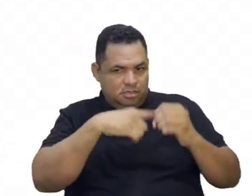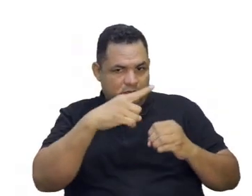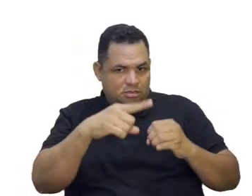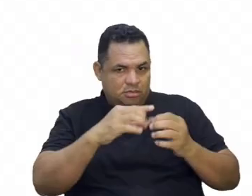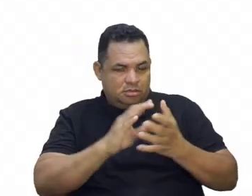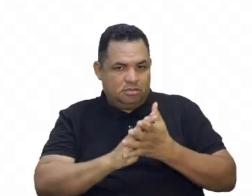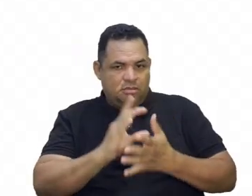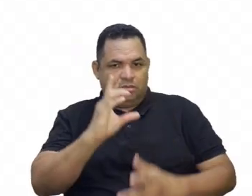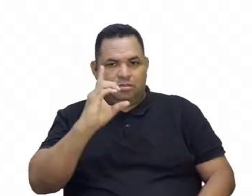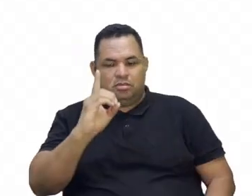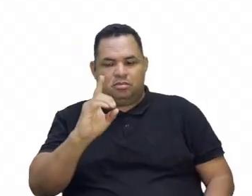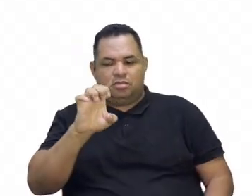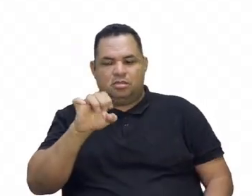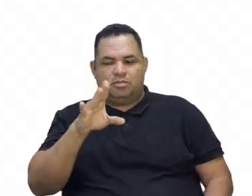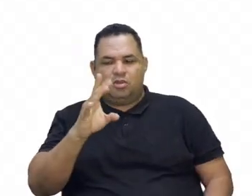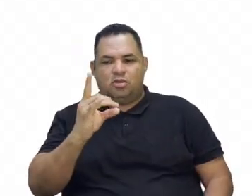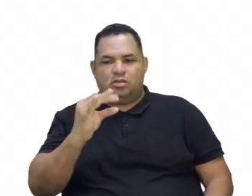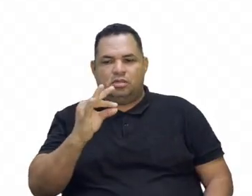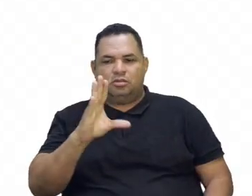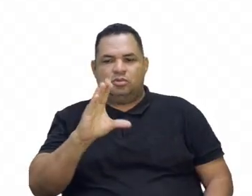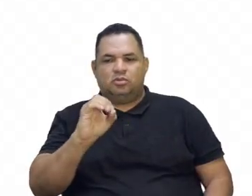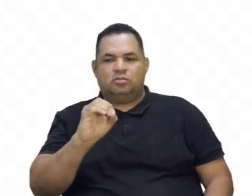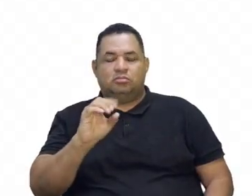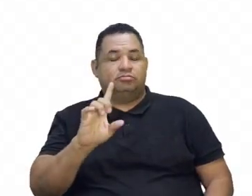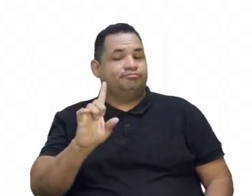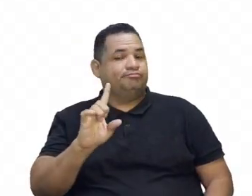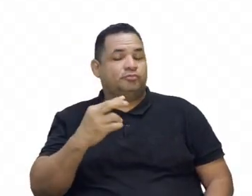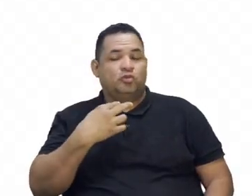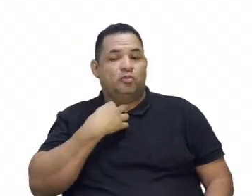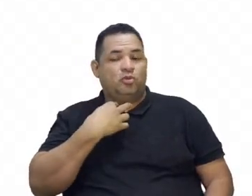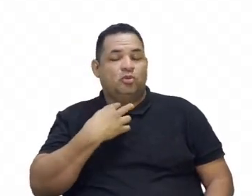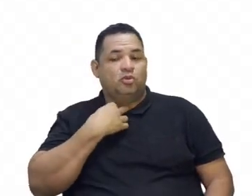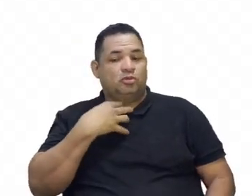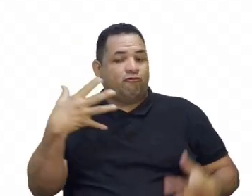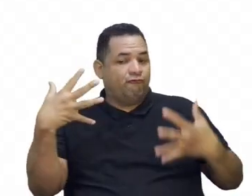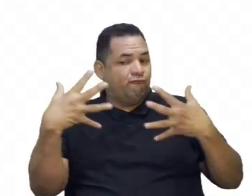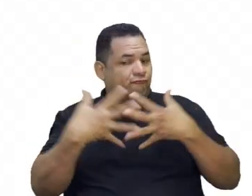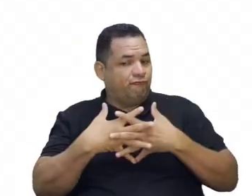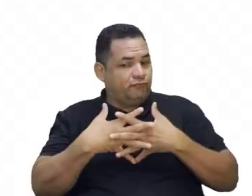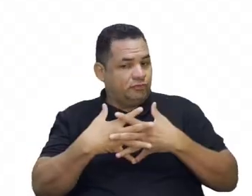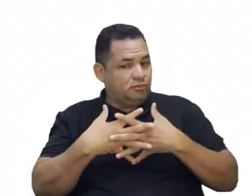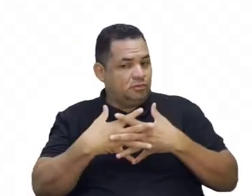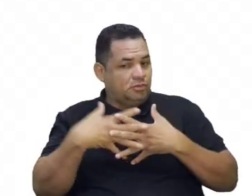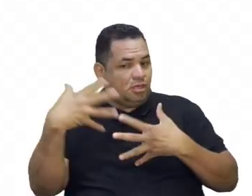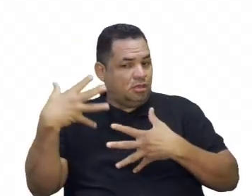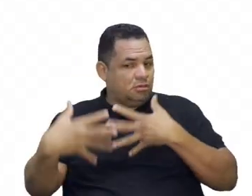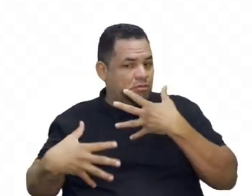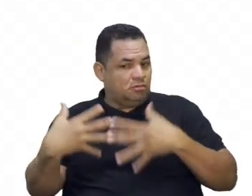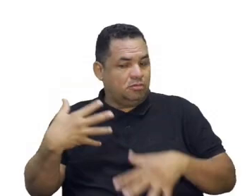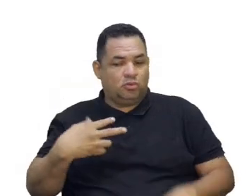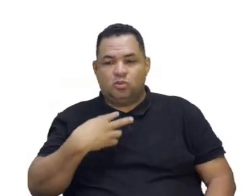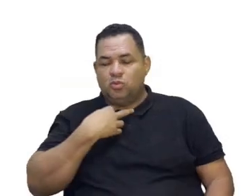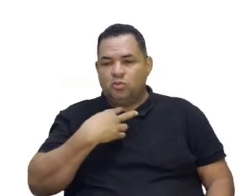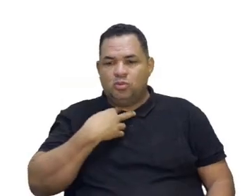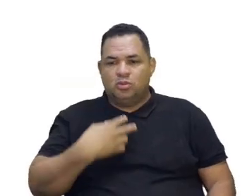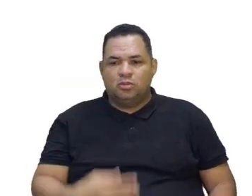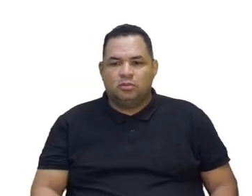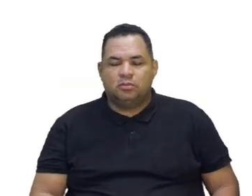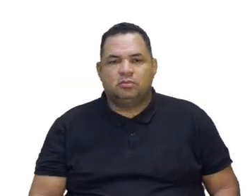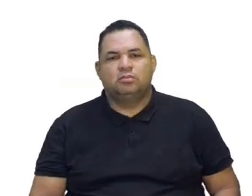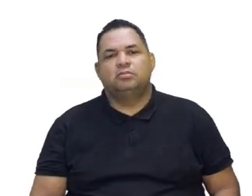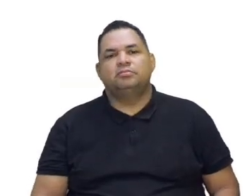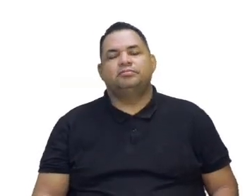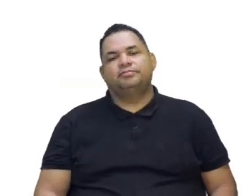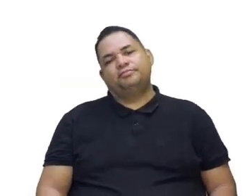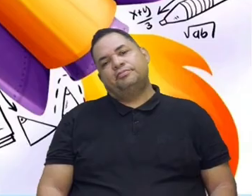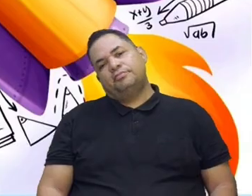de Demócrito e Leucipo. Então, não vamos confundir a evolução dessas